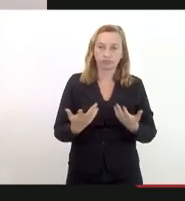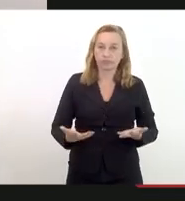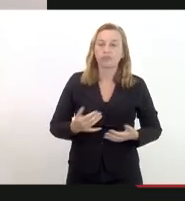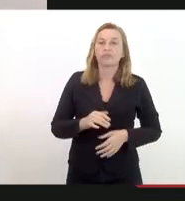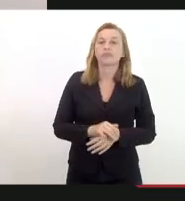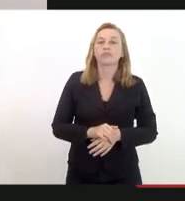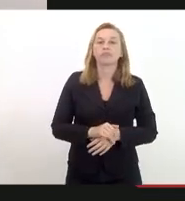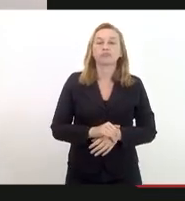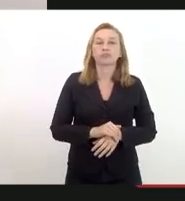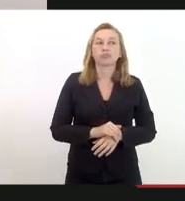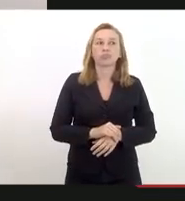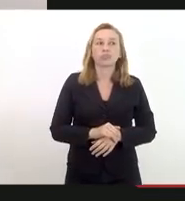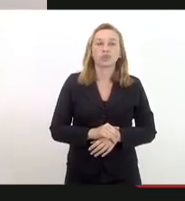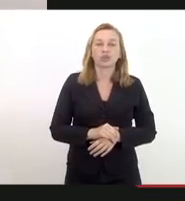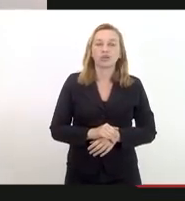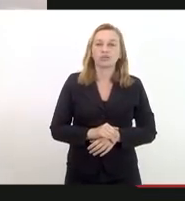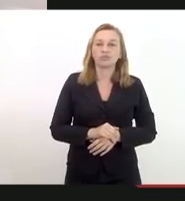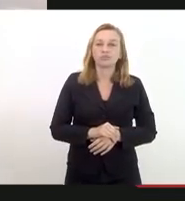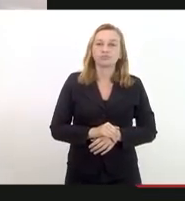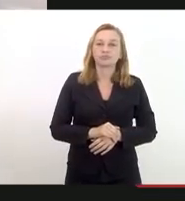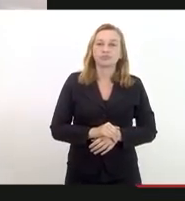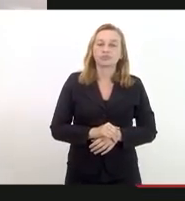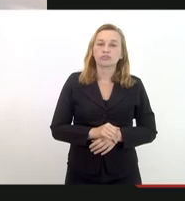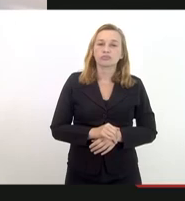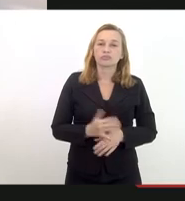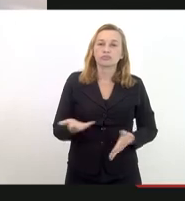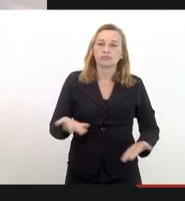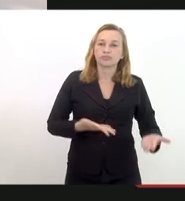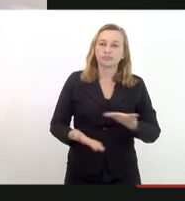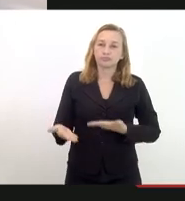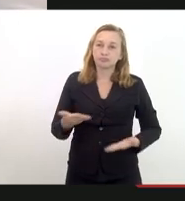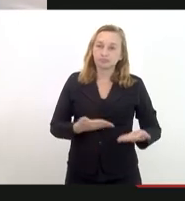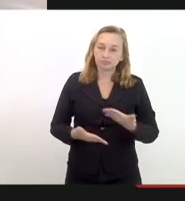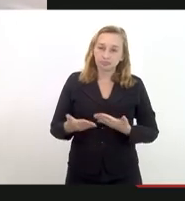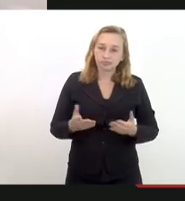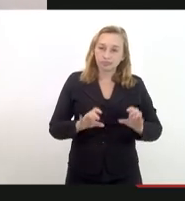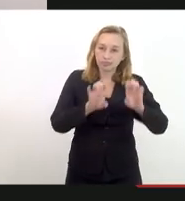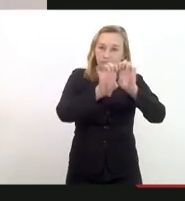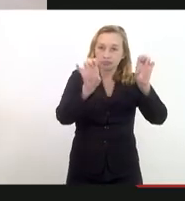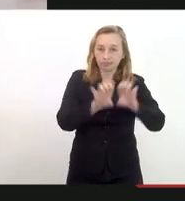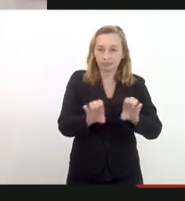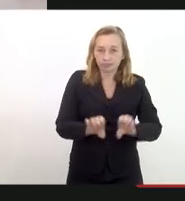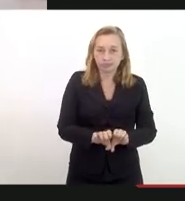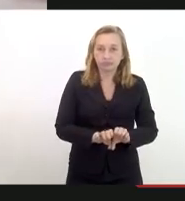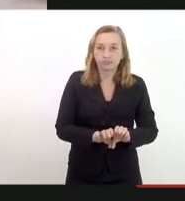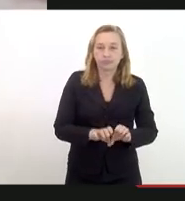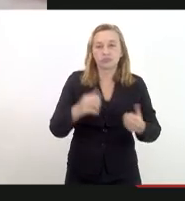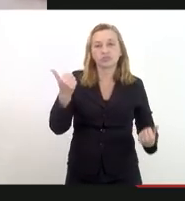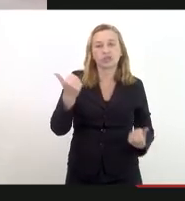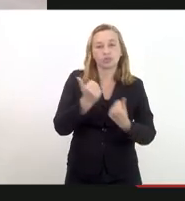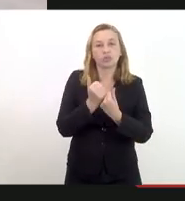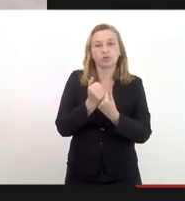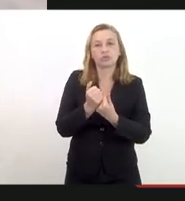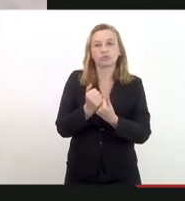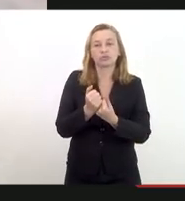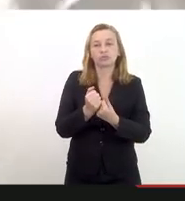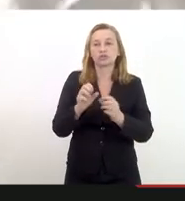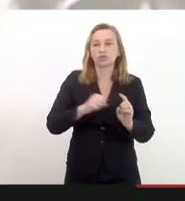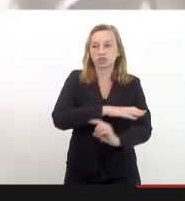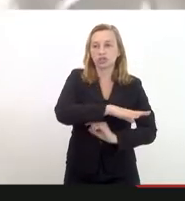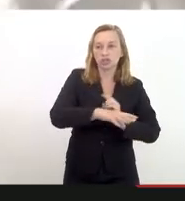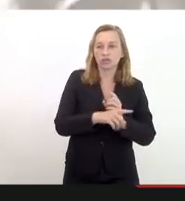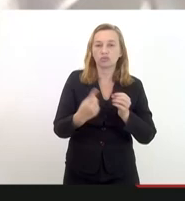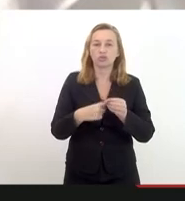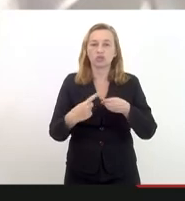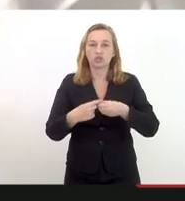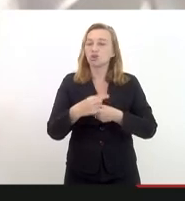intersetorial, considerando a participação das estruturas de apoio social dos municípios, não só da